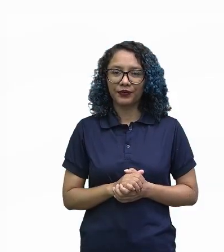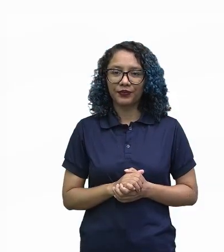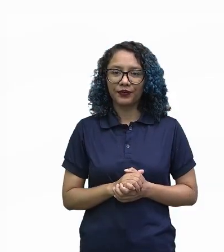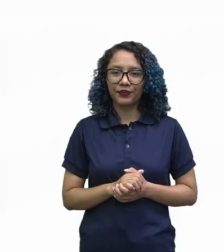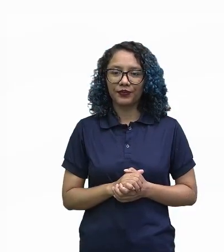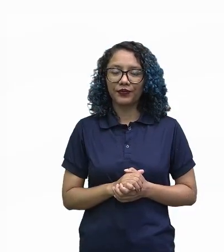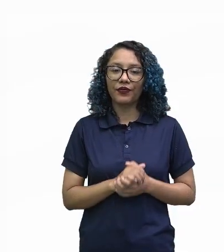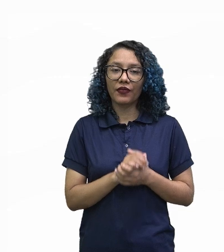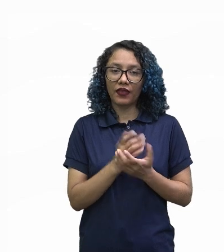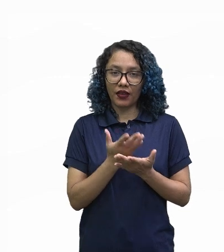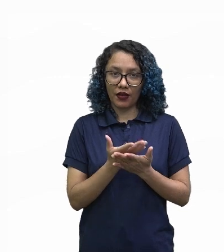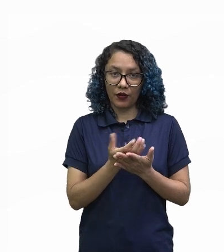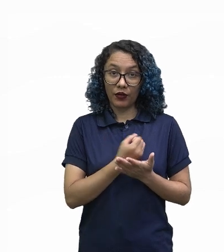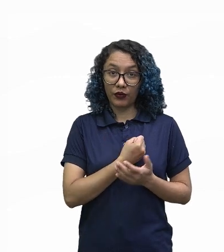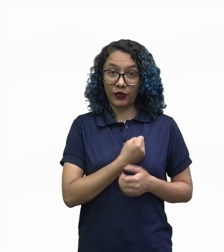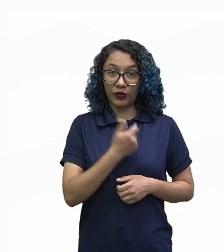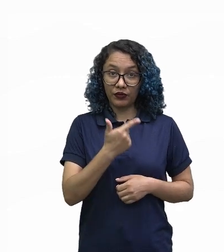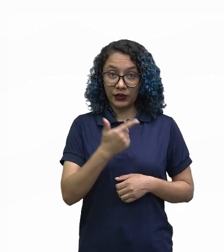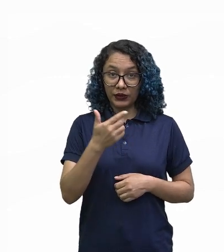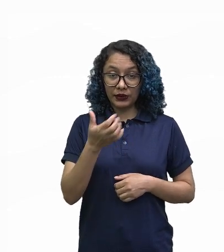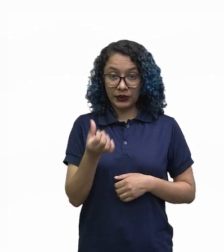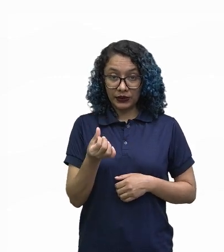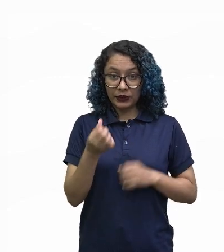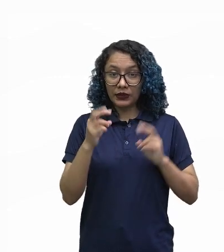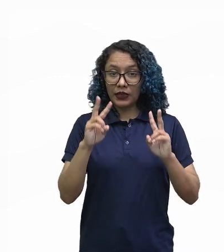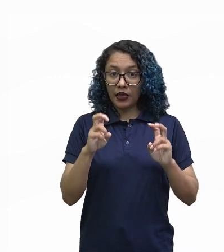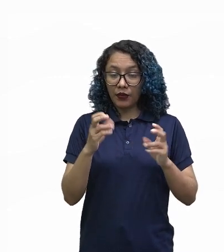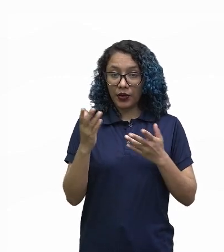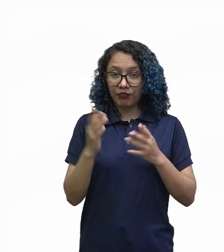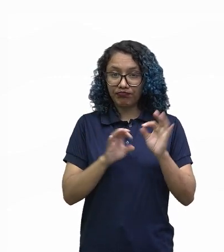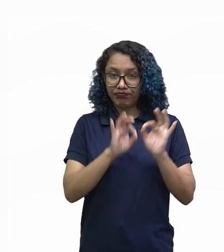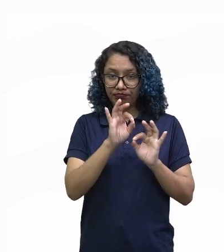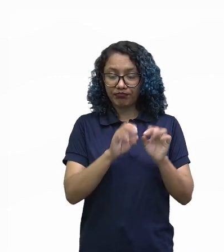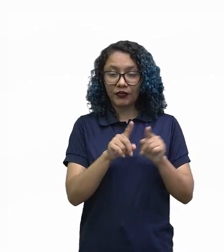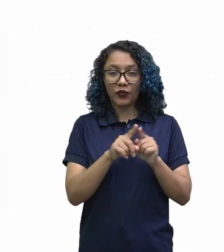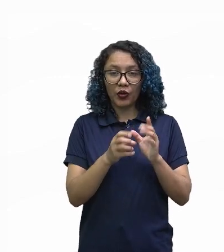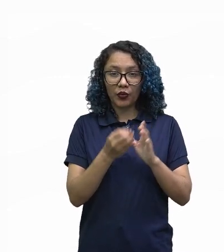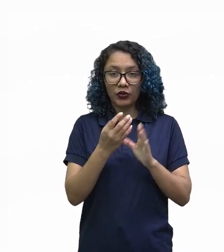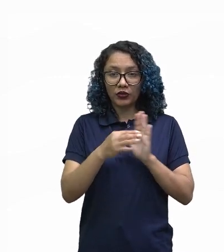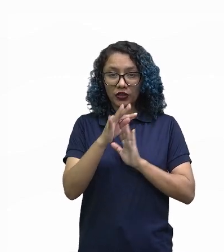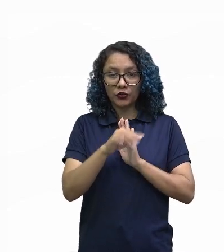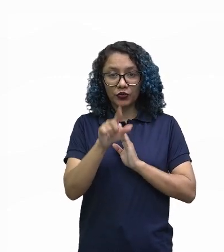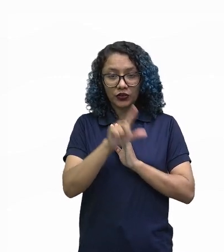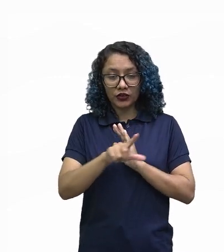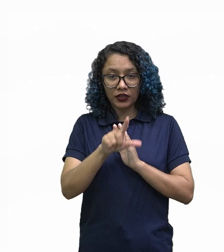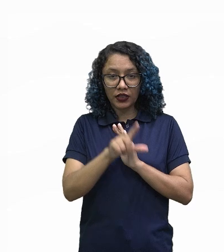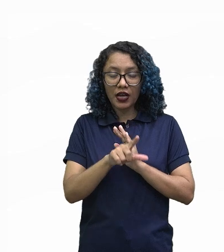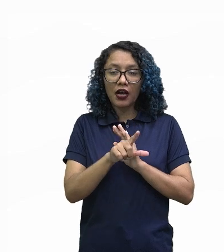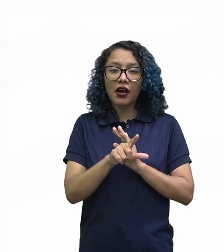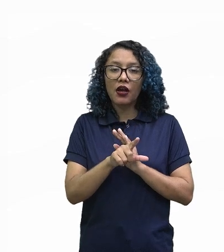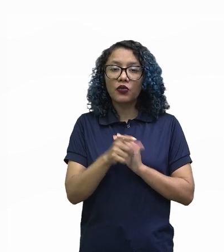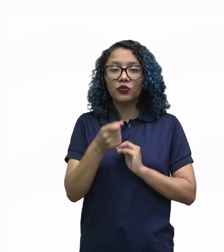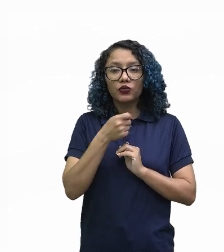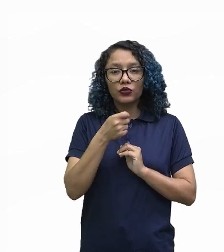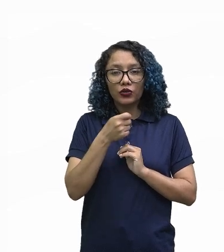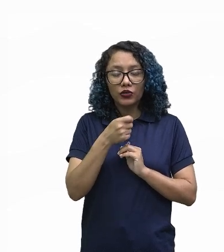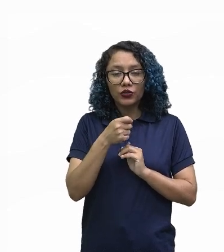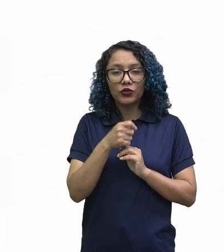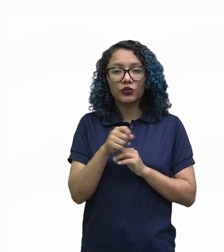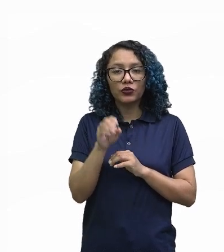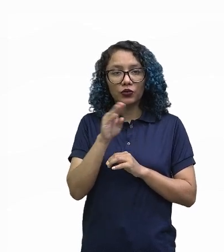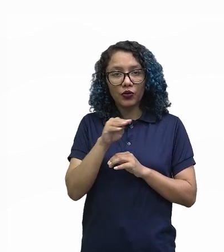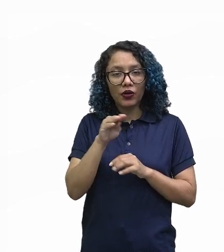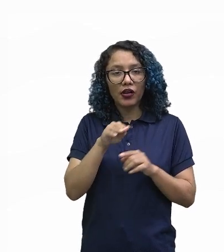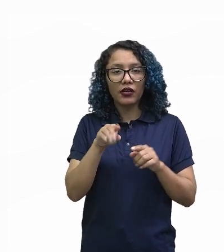Vamos ver aí a aula de número 26, objeto de conhecimento, planejamento e produção de textos literários, jornalísticos,